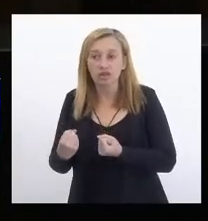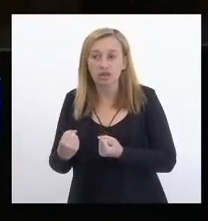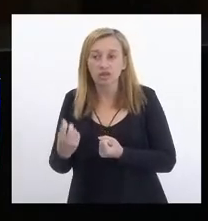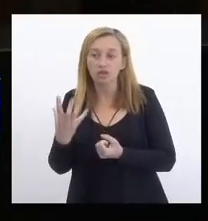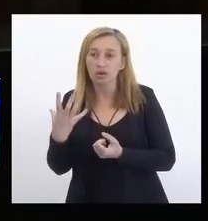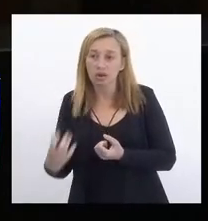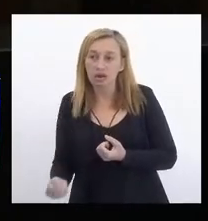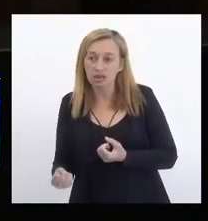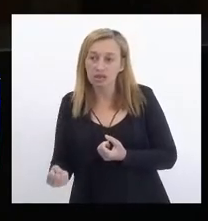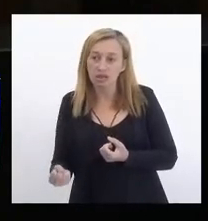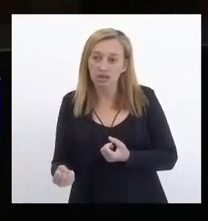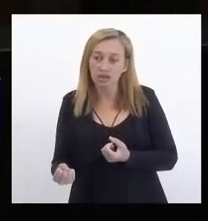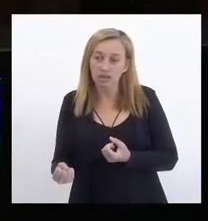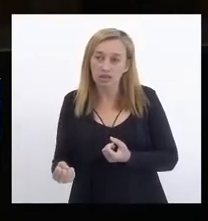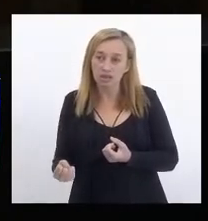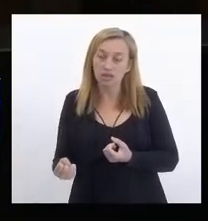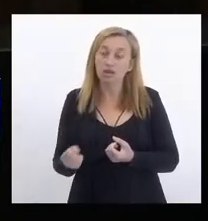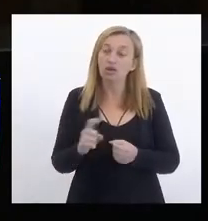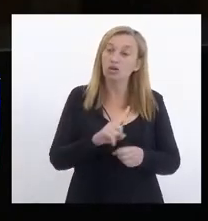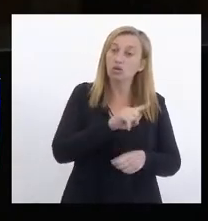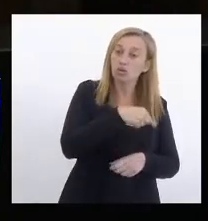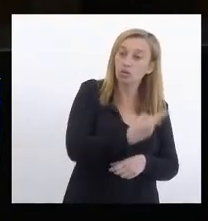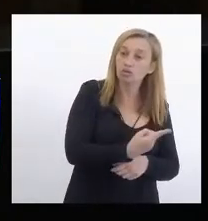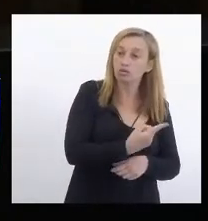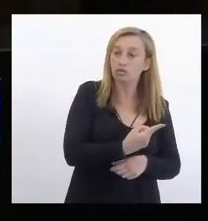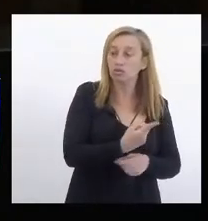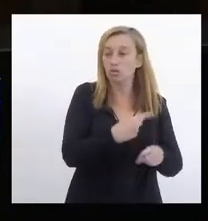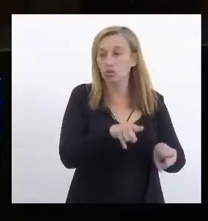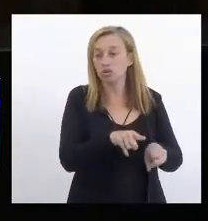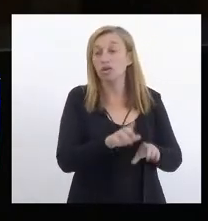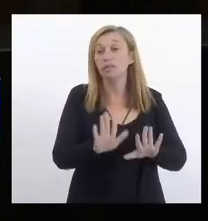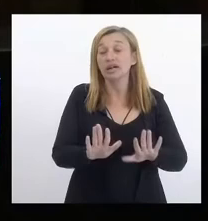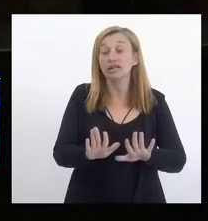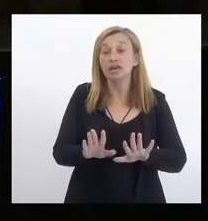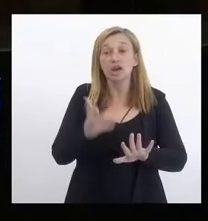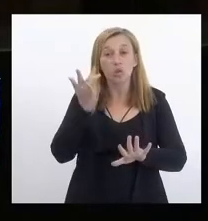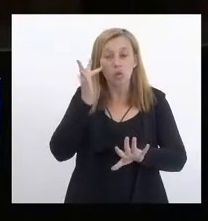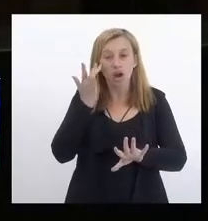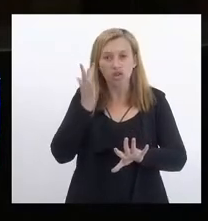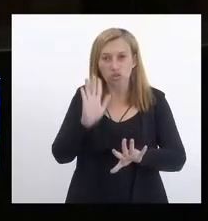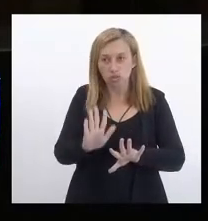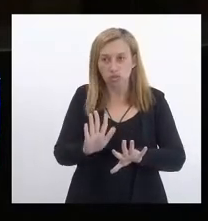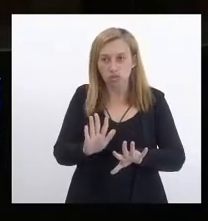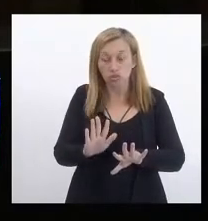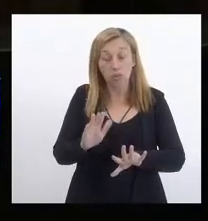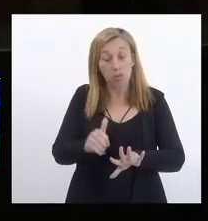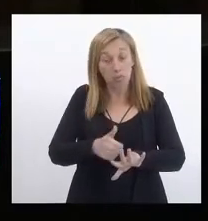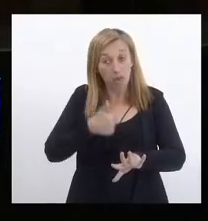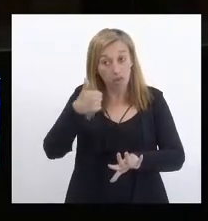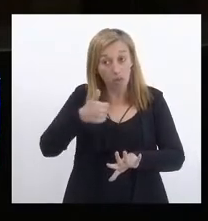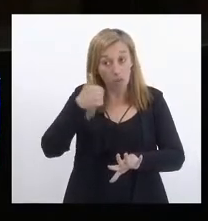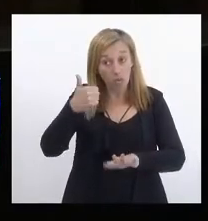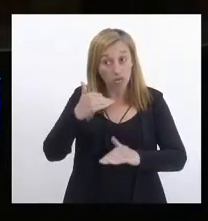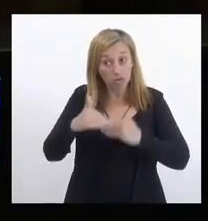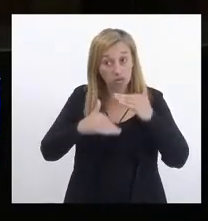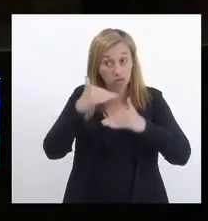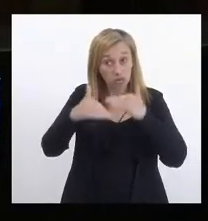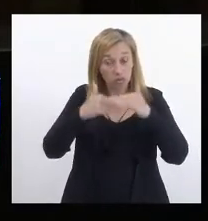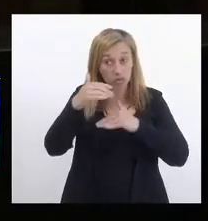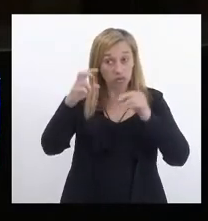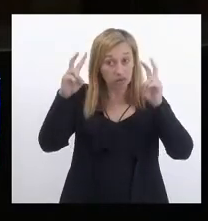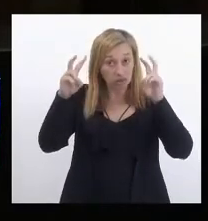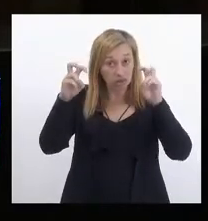outras. Agora, de qualquer maneira, eu acho que deva ser melhor desenvolvido este